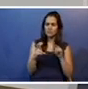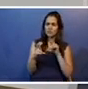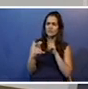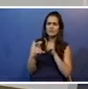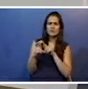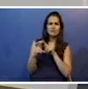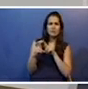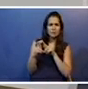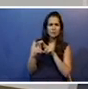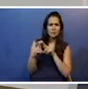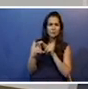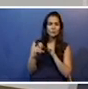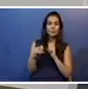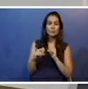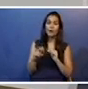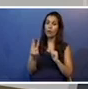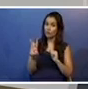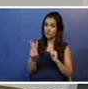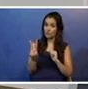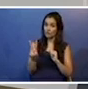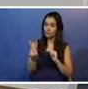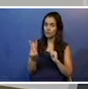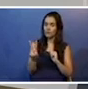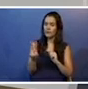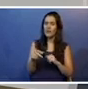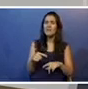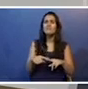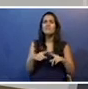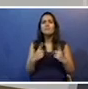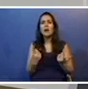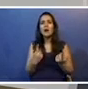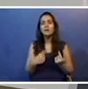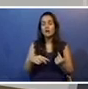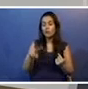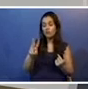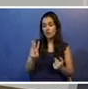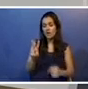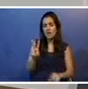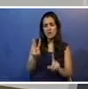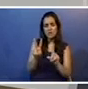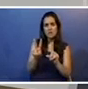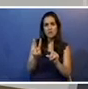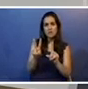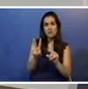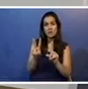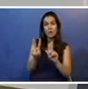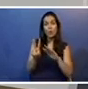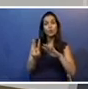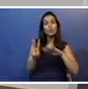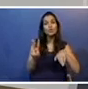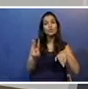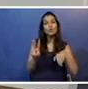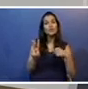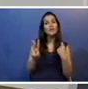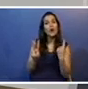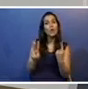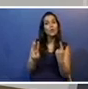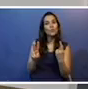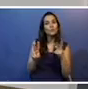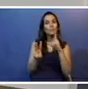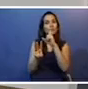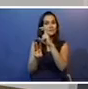como aqui tem o I e o V, significa que eu vou tirar 1 do 5. 5 menos